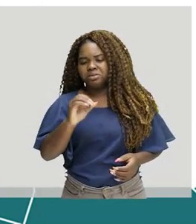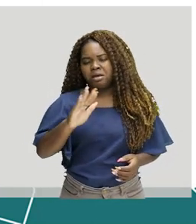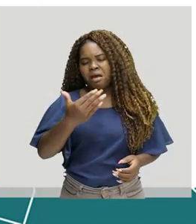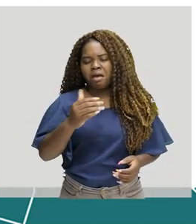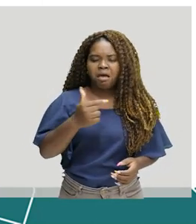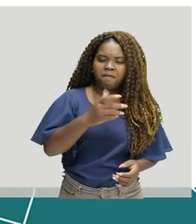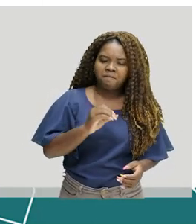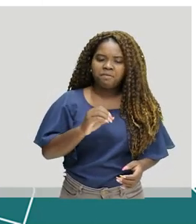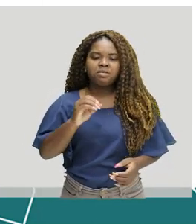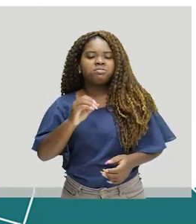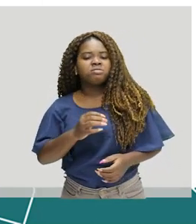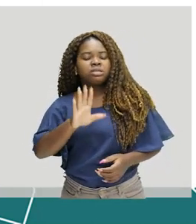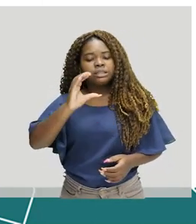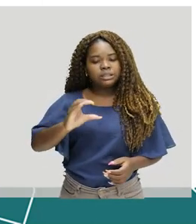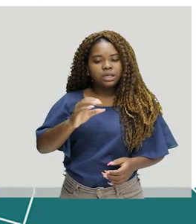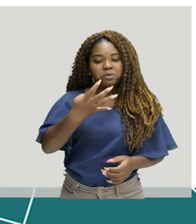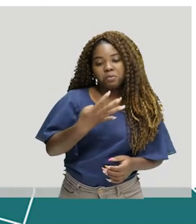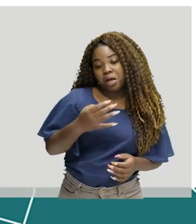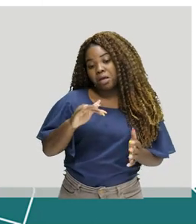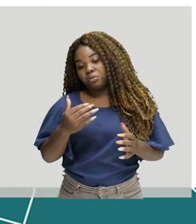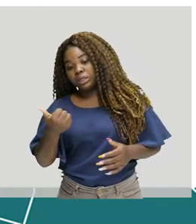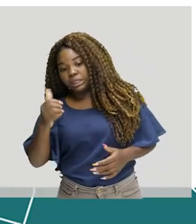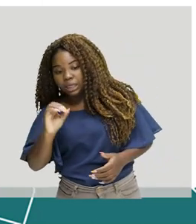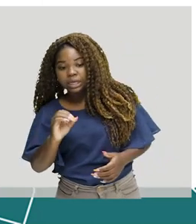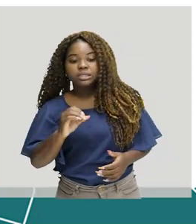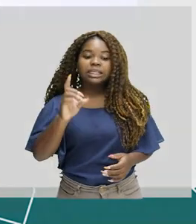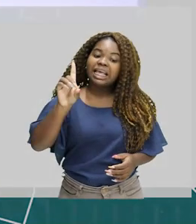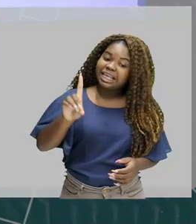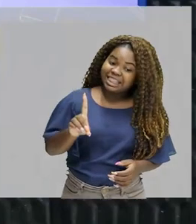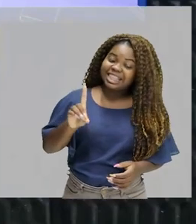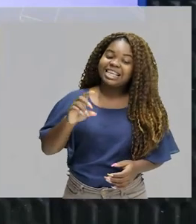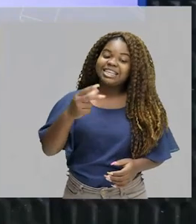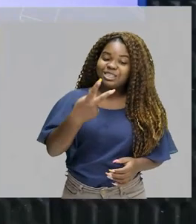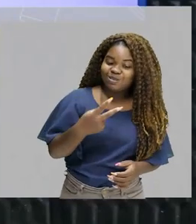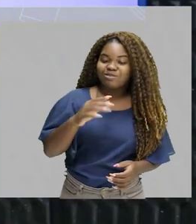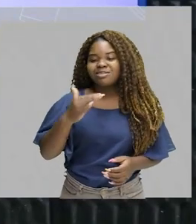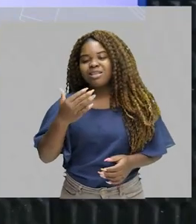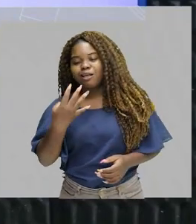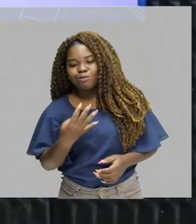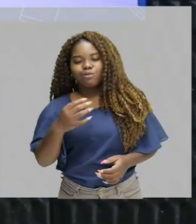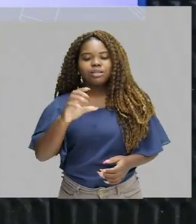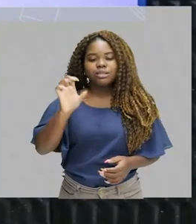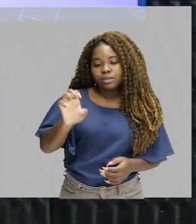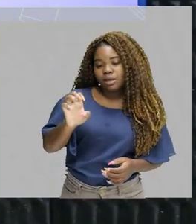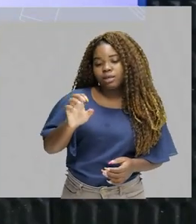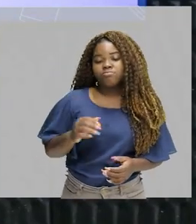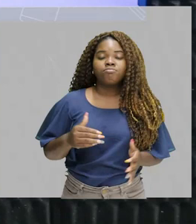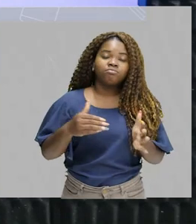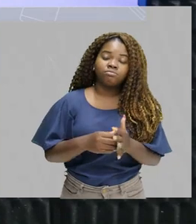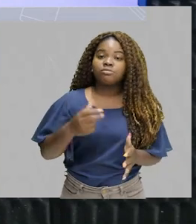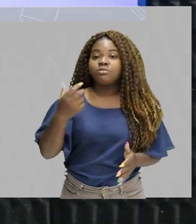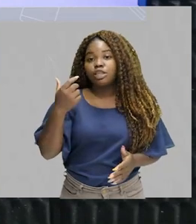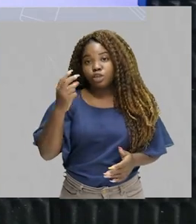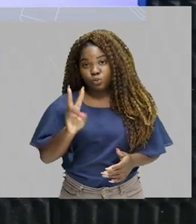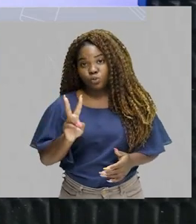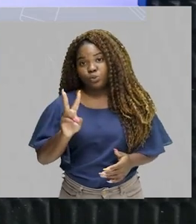que é a maioria da população de 4 a 10 d de dois a quro salários mínimos e é até dois salários